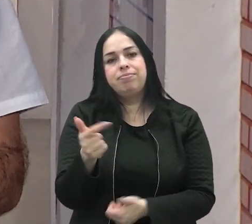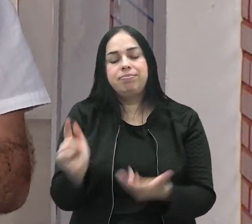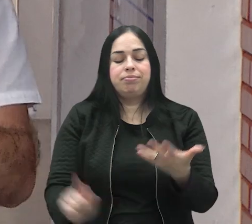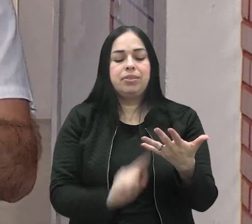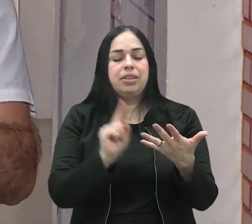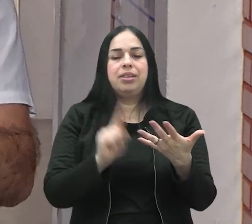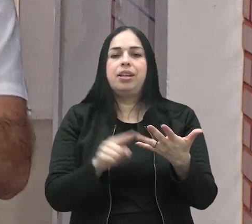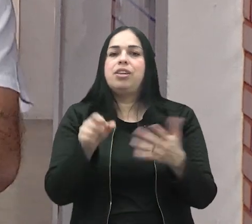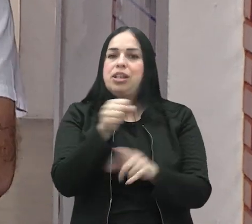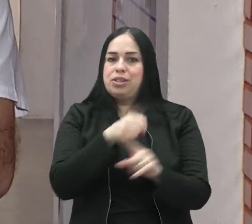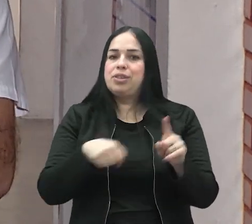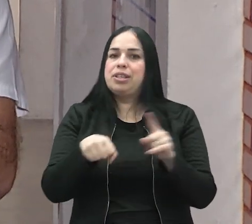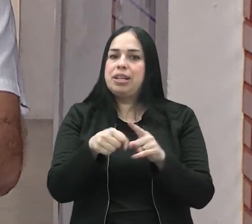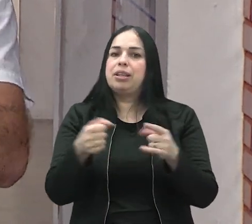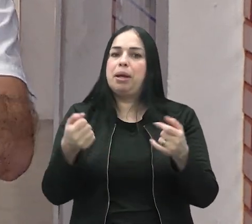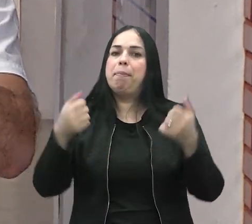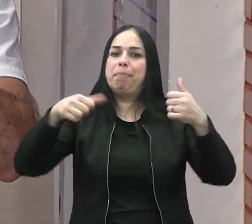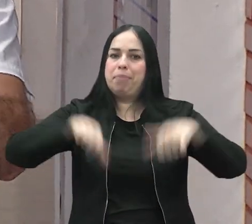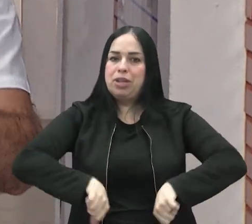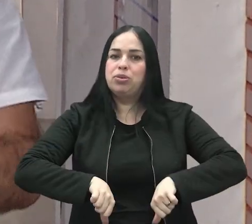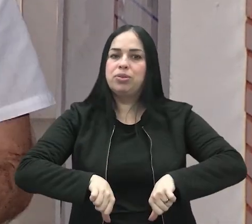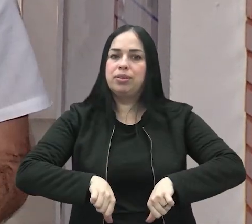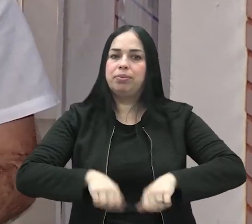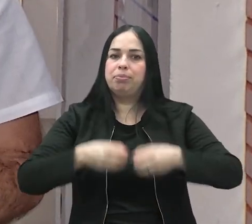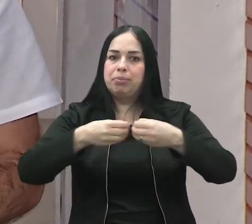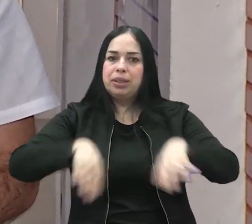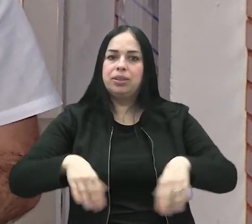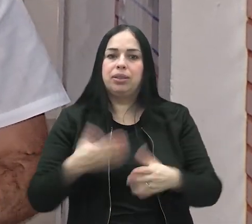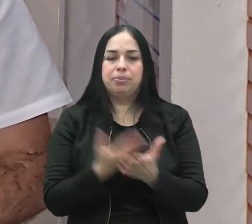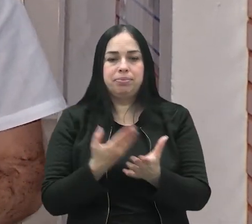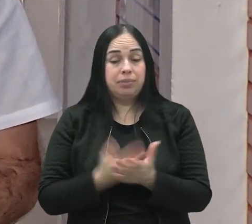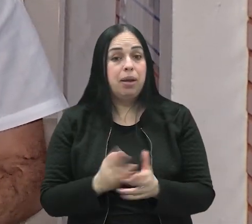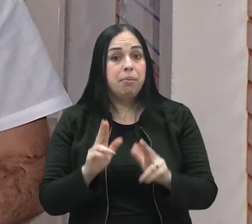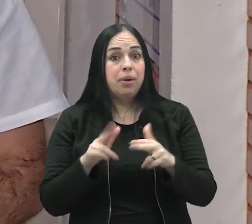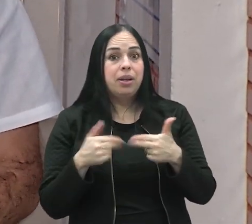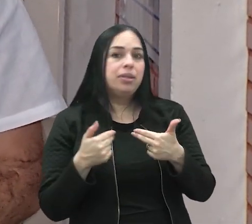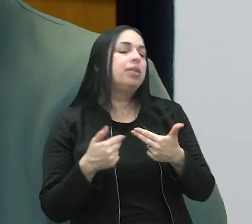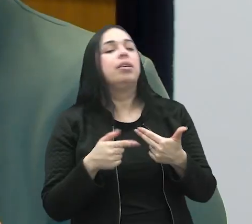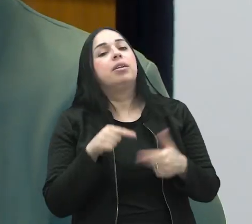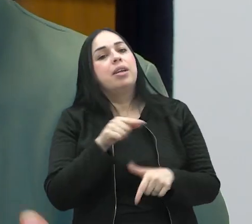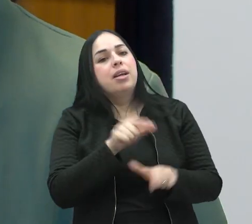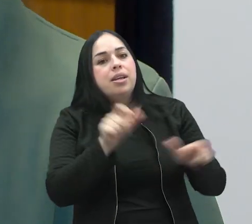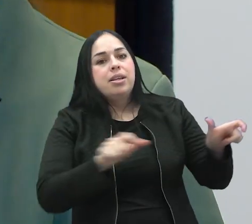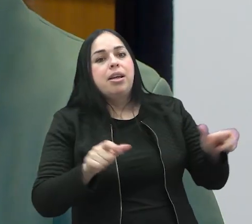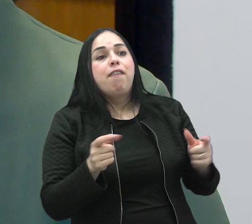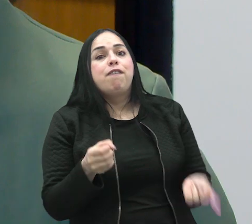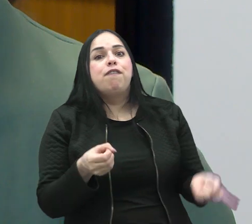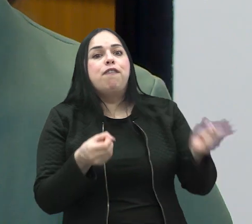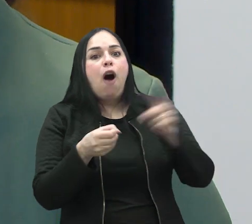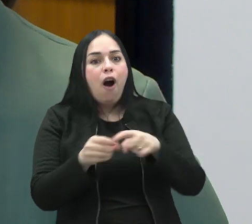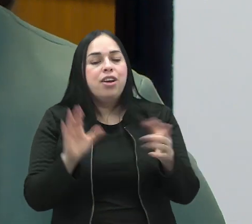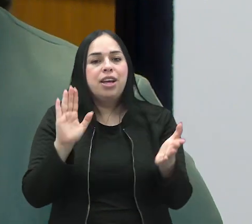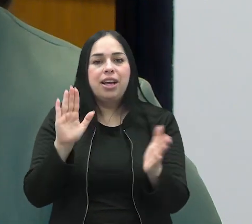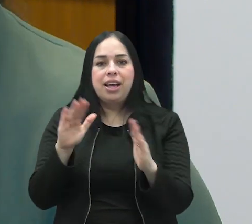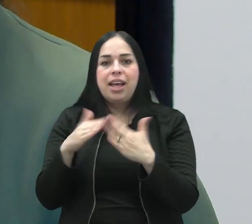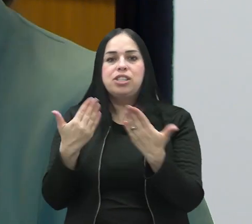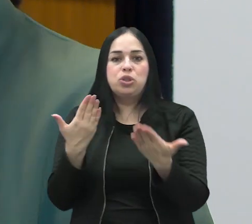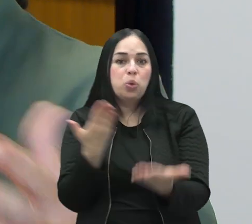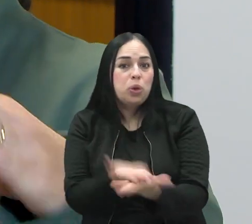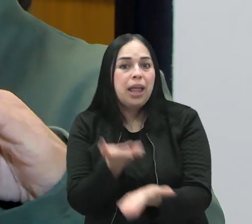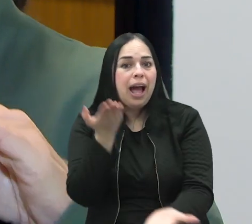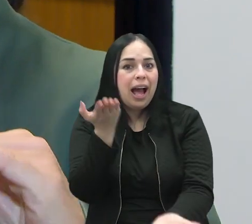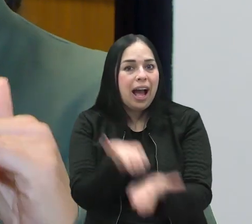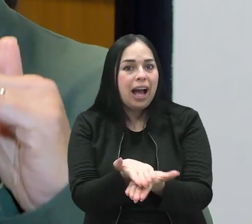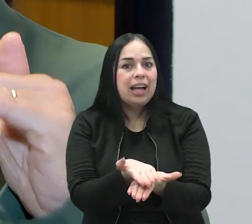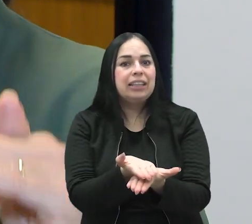transporte, questões sociais que impactam o desenvolvimento educacional. A gente precisa garantir que esses jovens